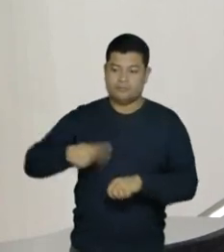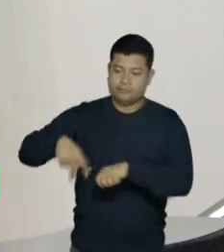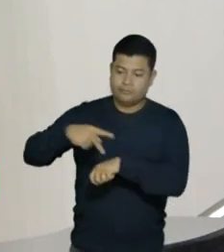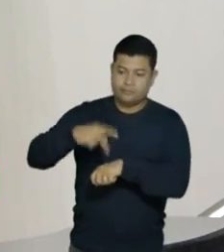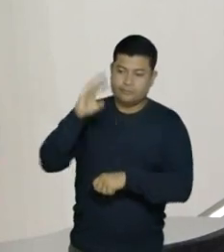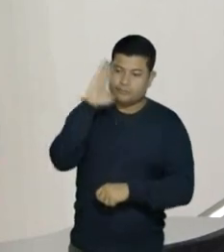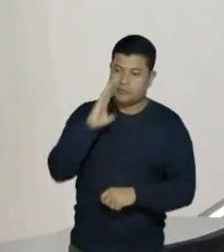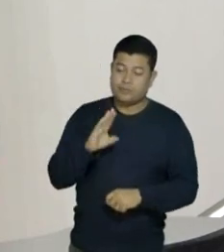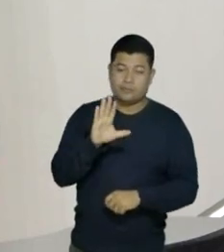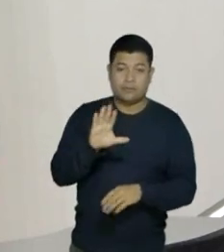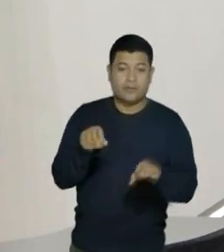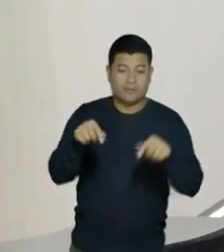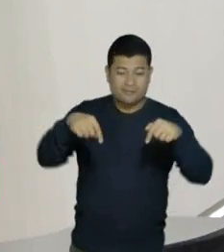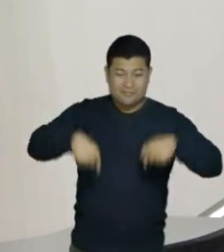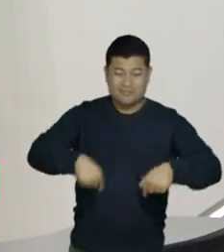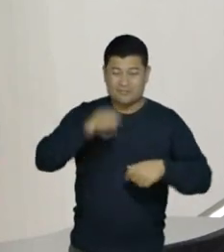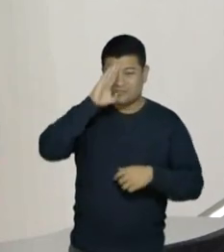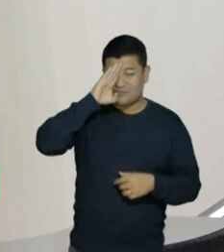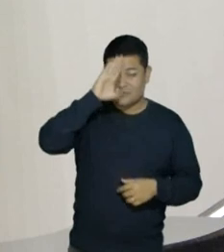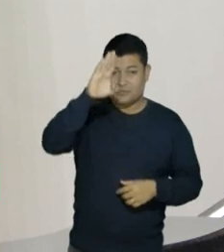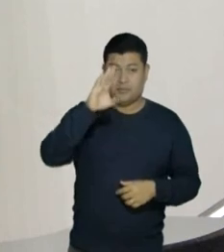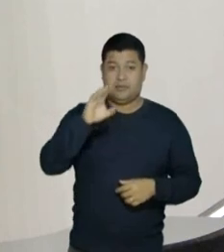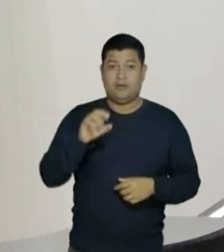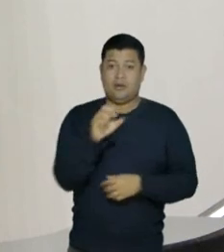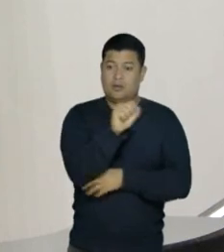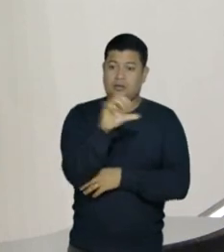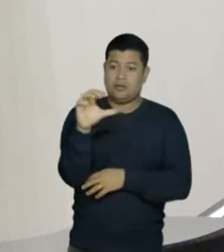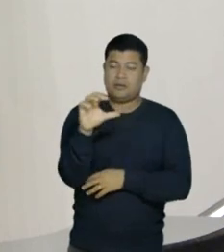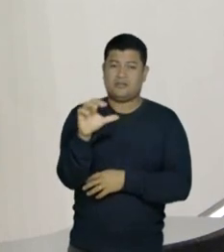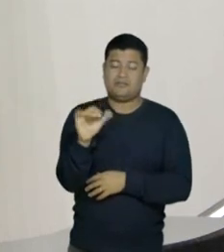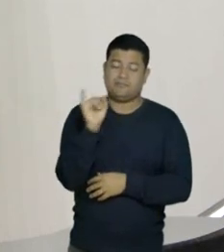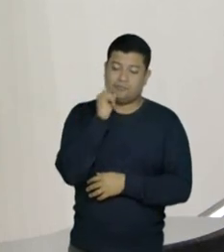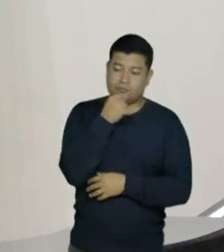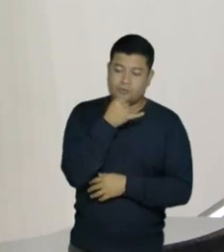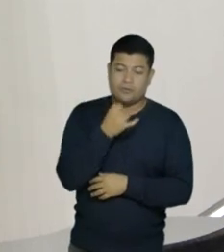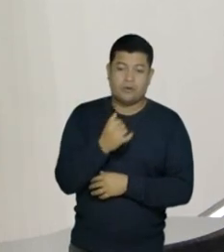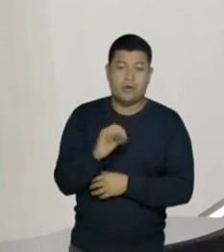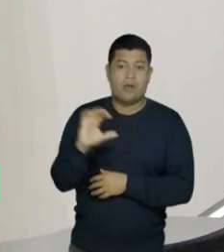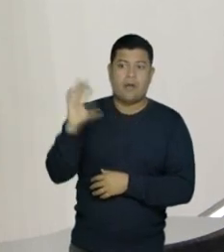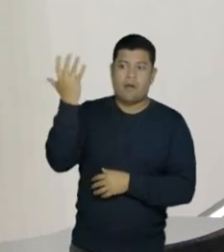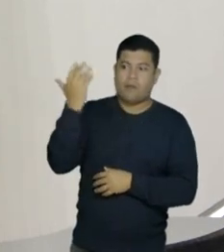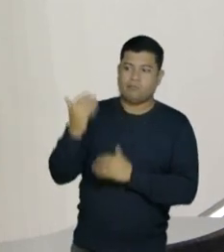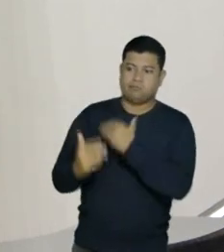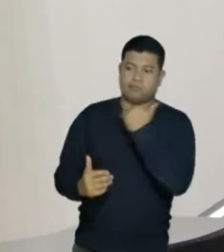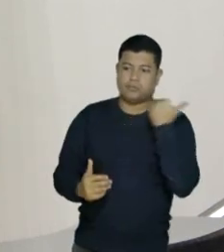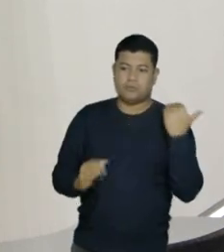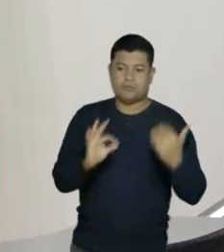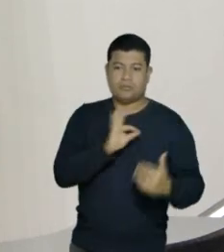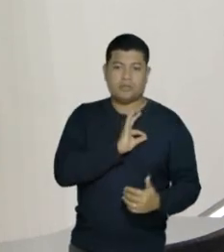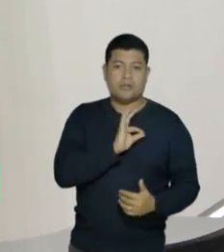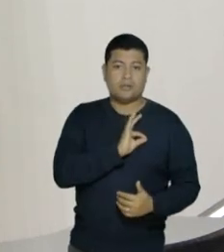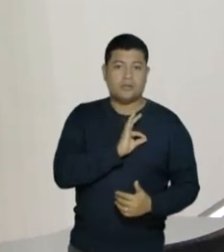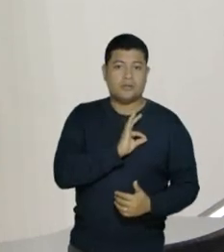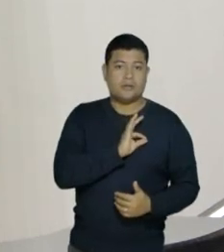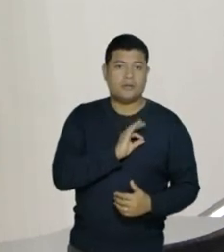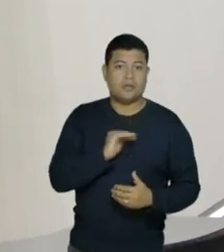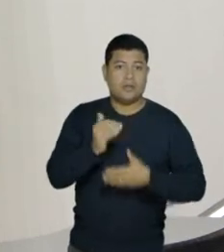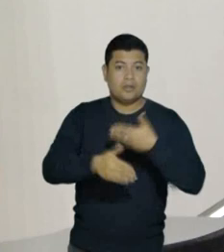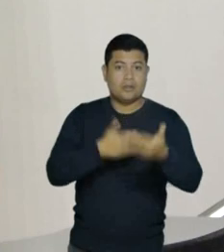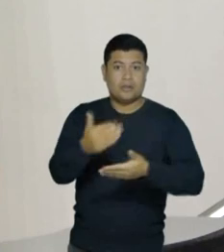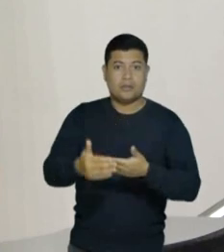quando acontece a morte de Agentes de segurança pública e depois um inevitável